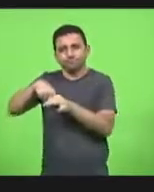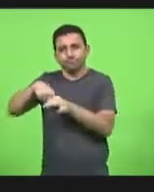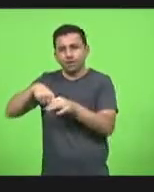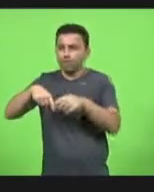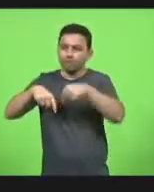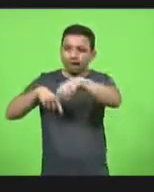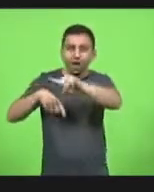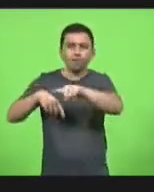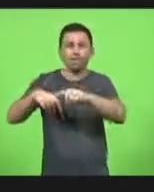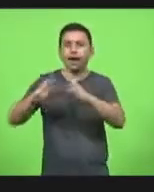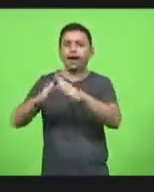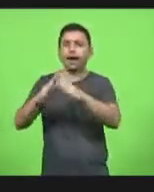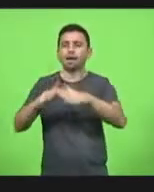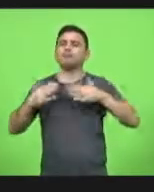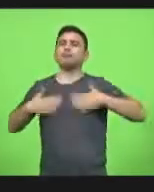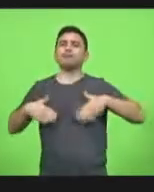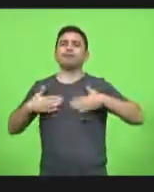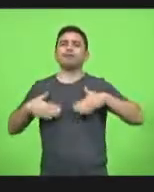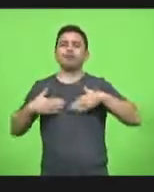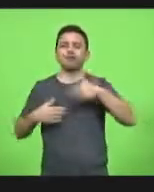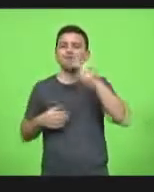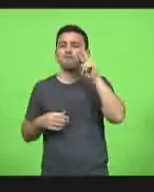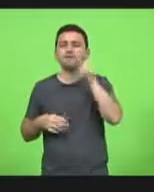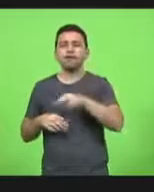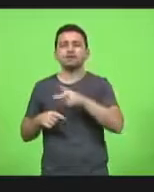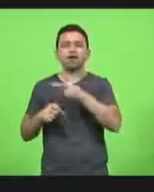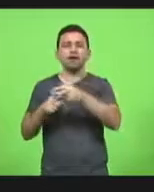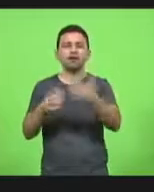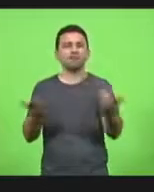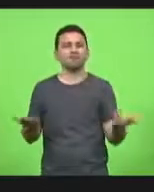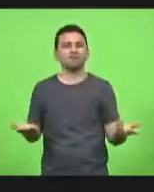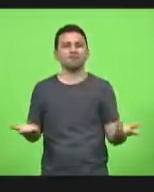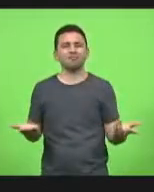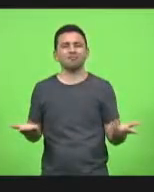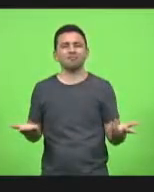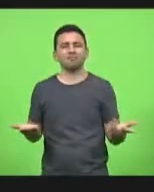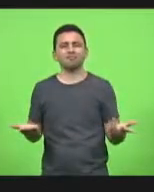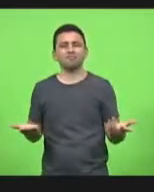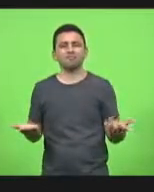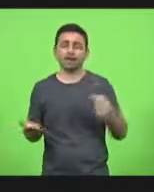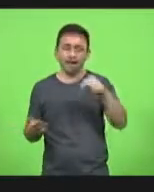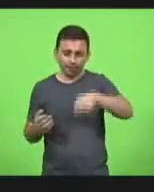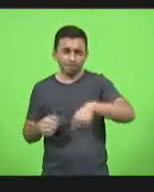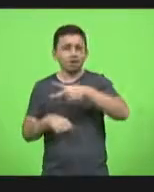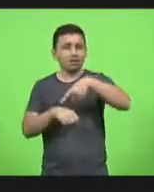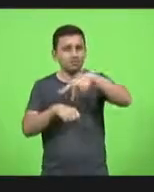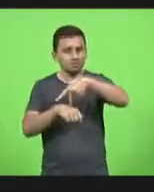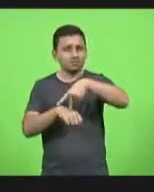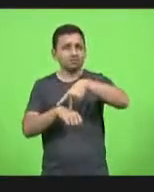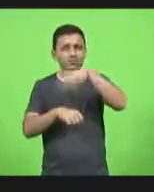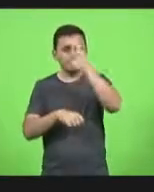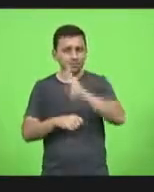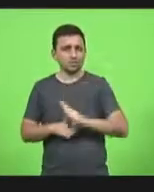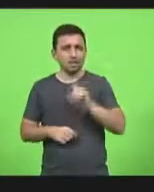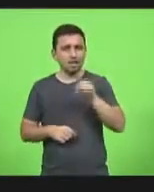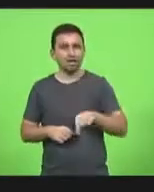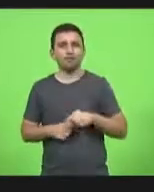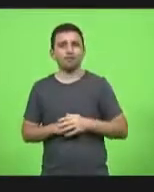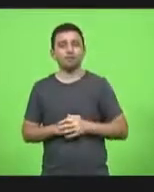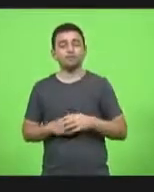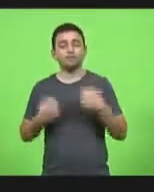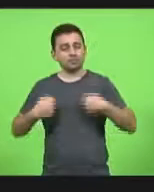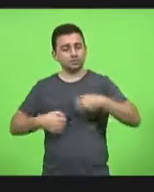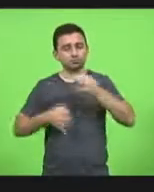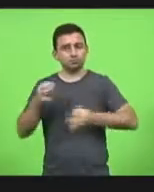casa e vê Netflix. É assim que funciona aqui nesse país, é assim que tem funcionado. Então a gente está atrás de justiça, foi